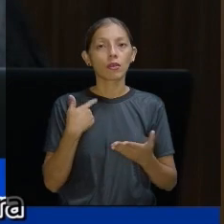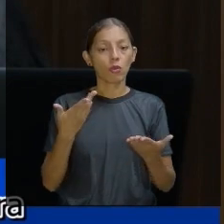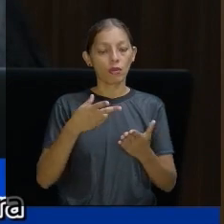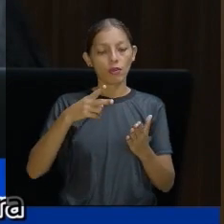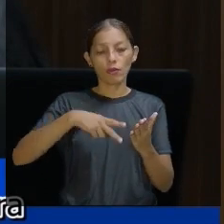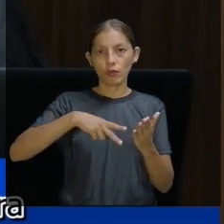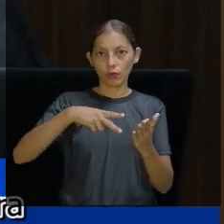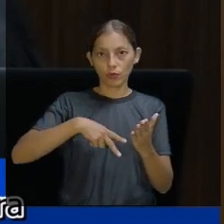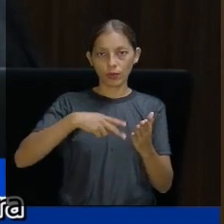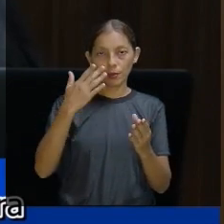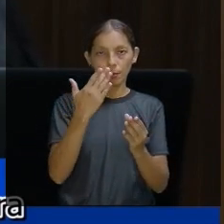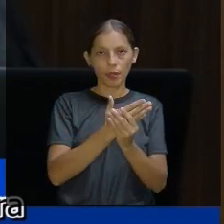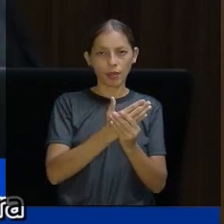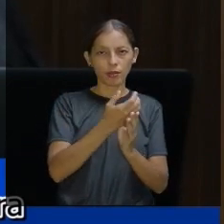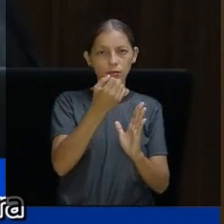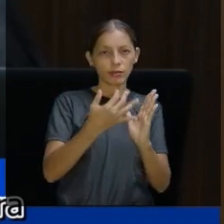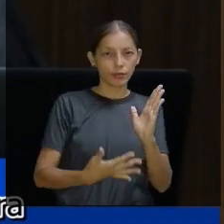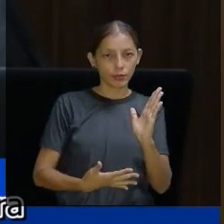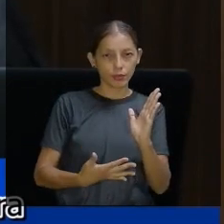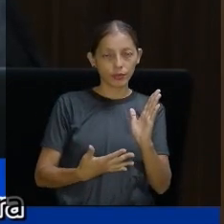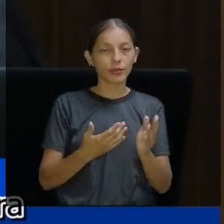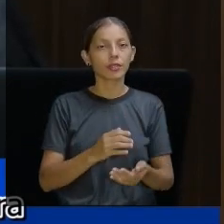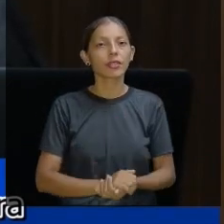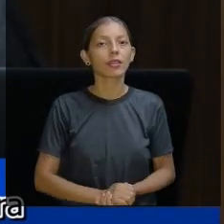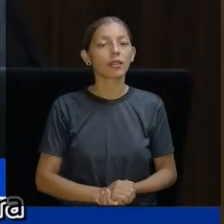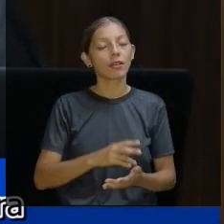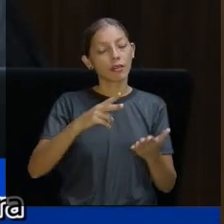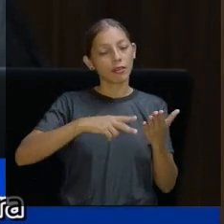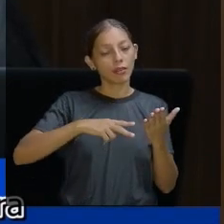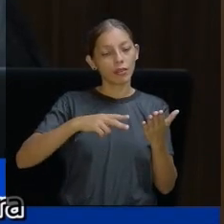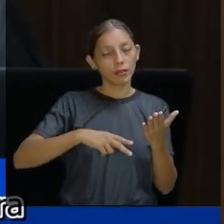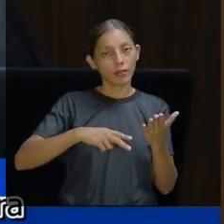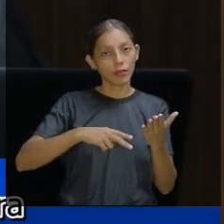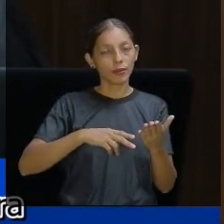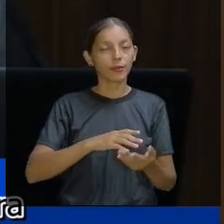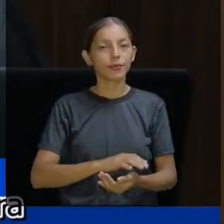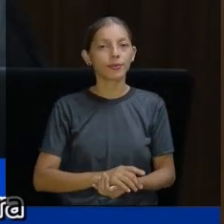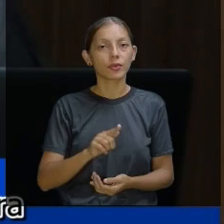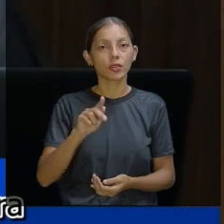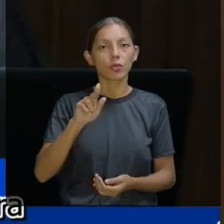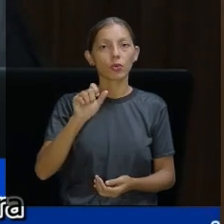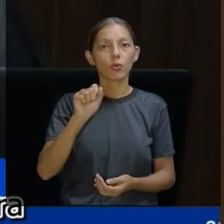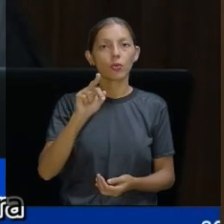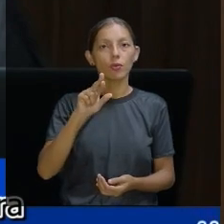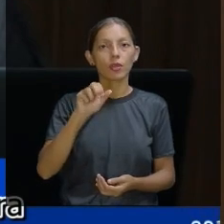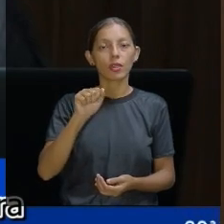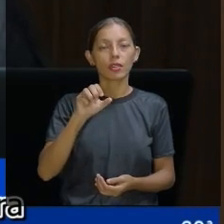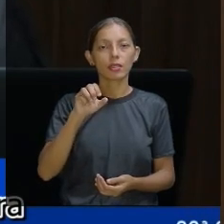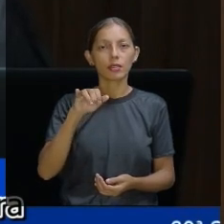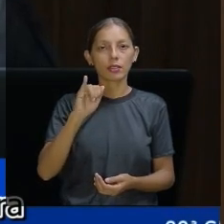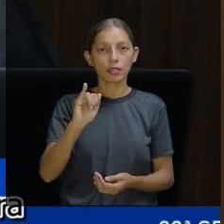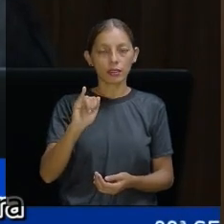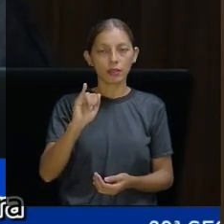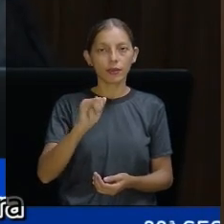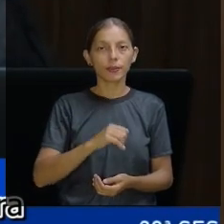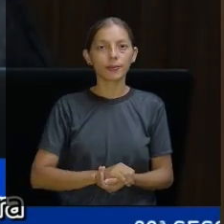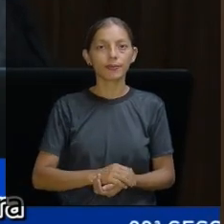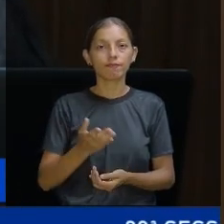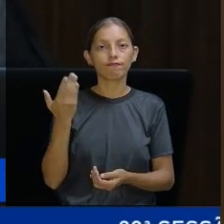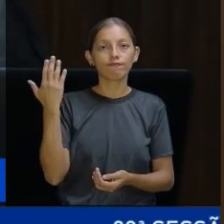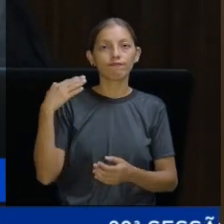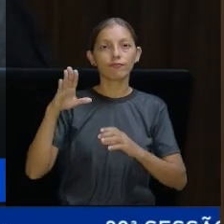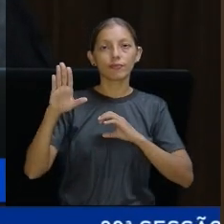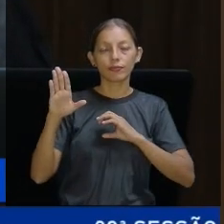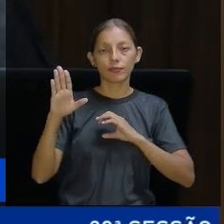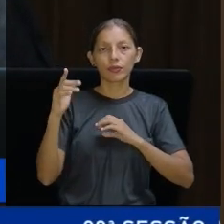São embargos do senhor Guaraci Batista Silveira Júnior, candidato a senador nas eleições de 2022.